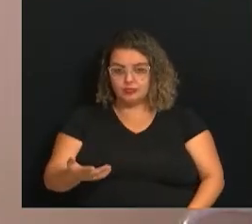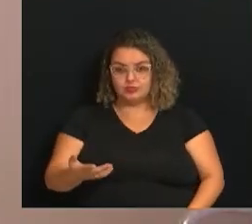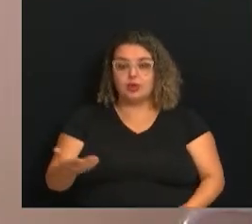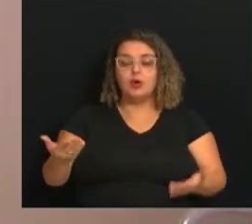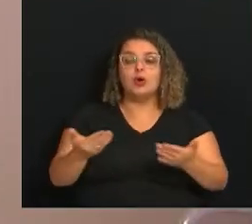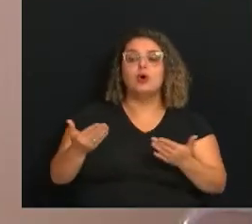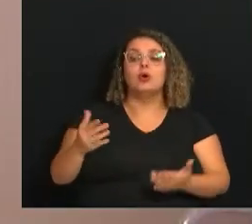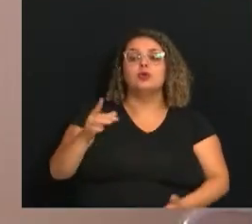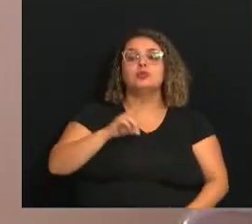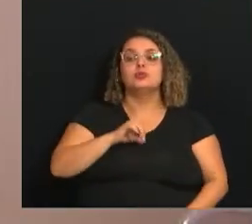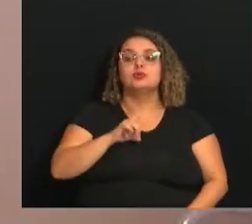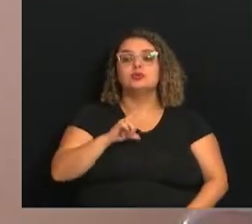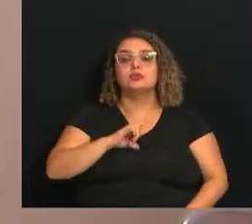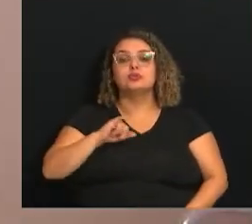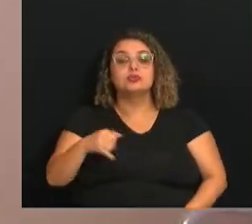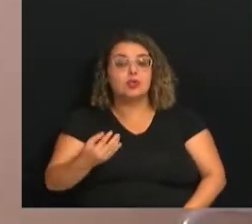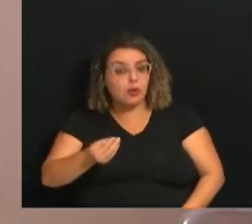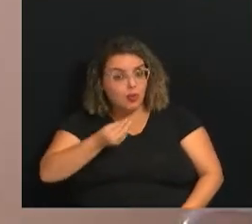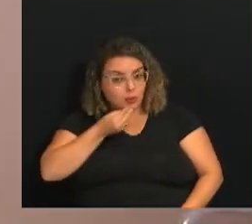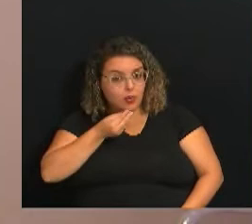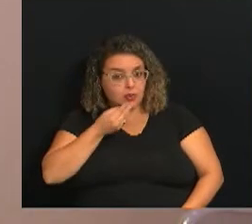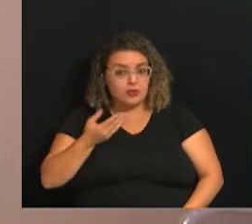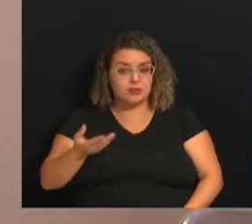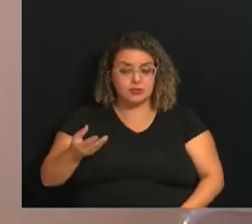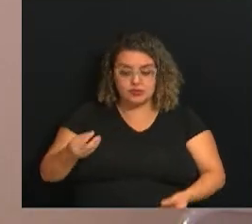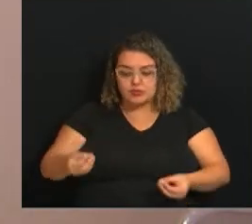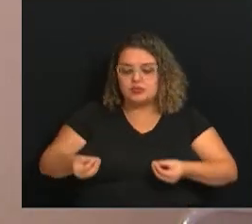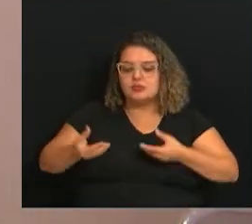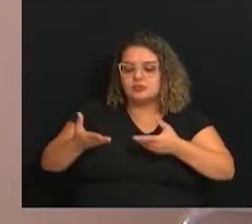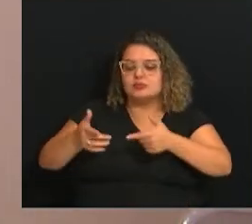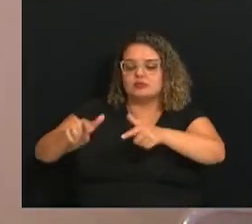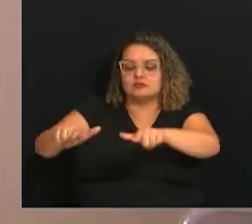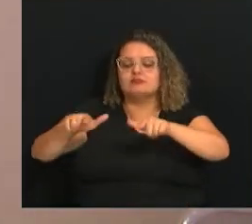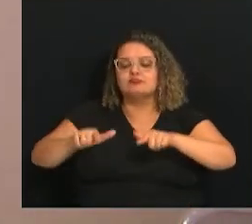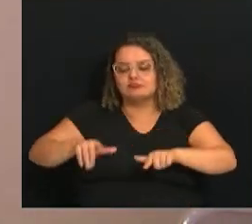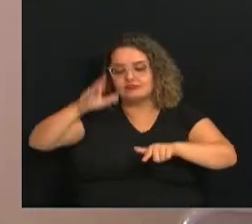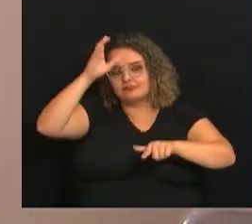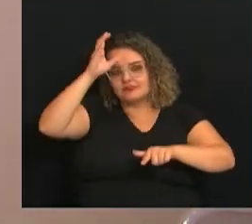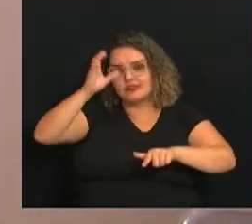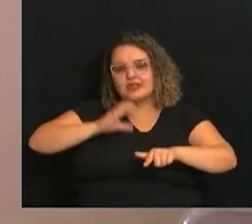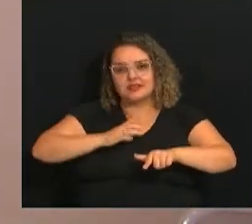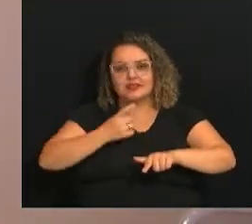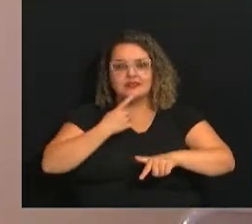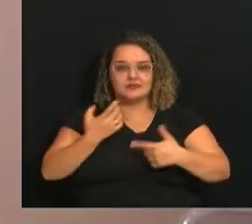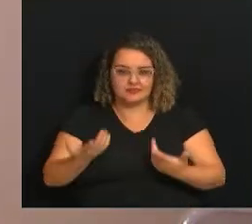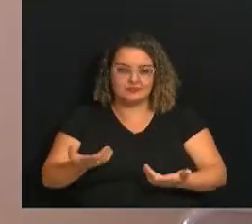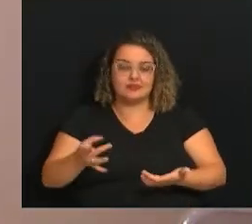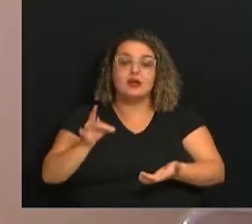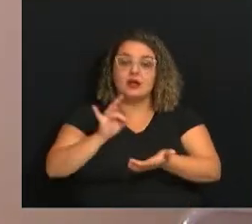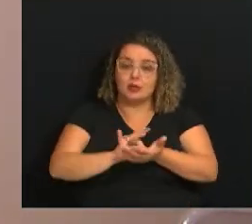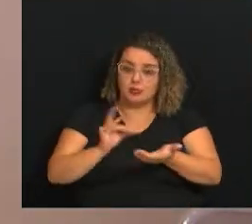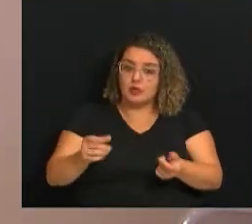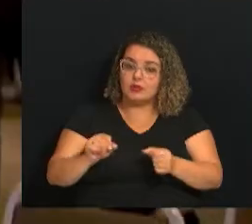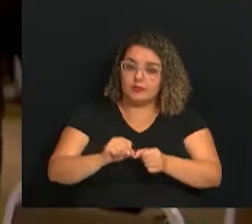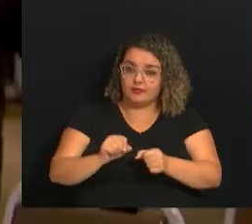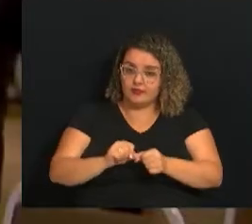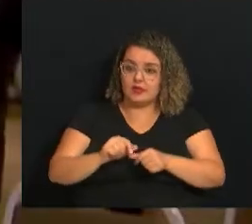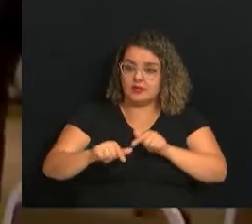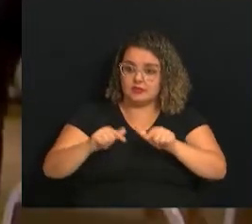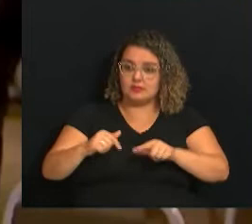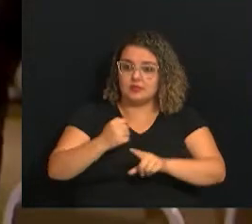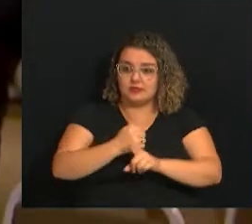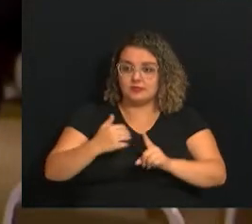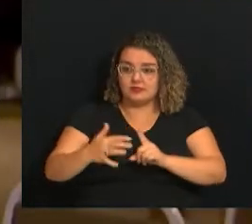hoje tendo essa oportunidade de conceder um título para um cidadão que realmente faz pela cidade de Campinas. Fiquei